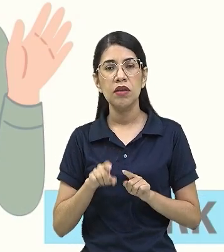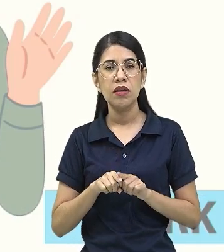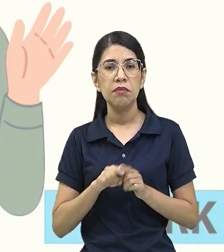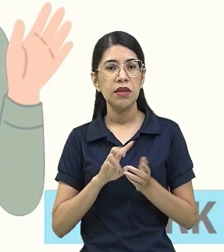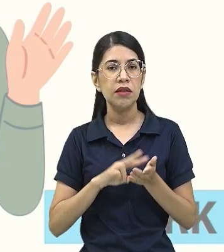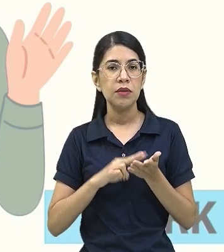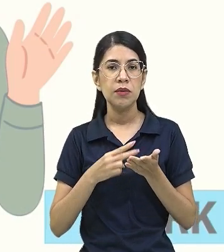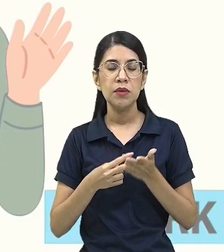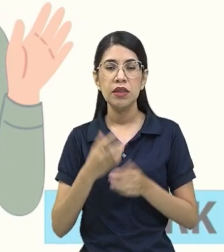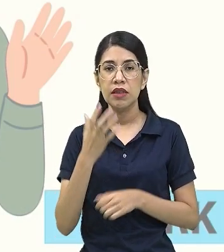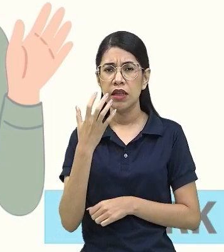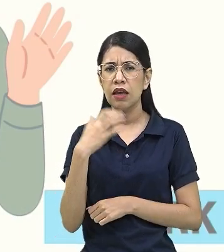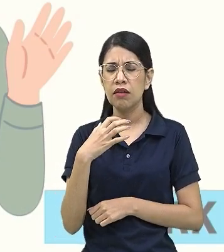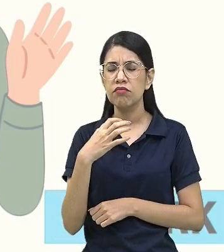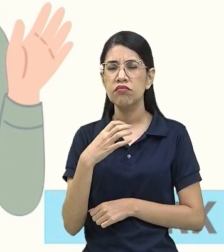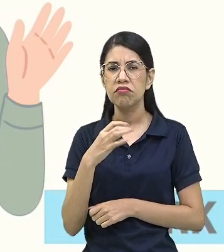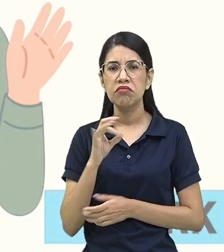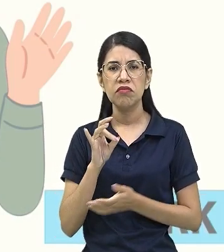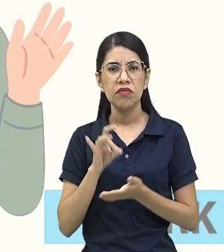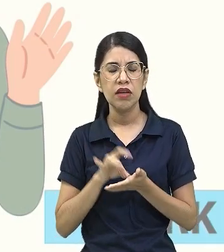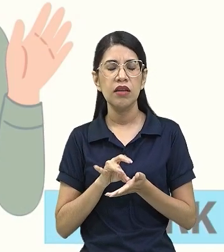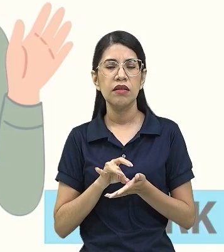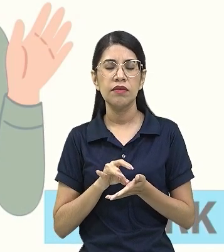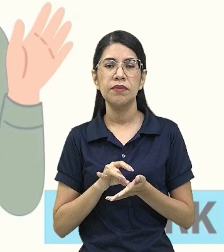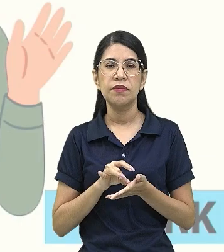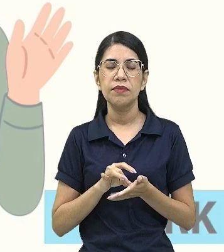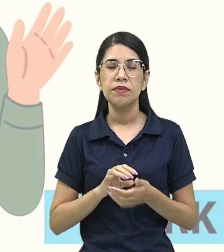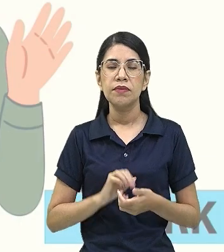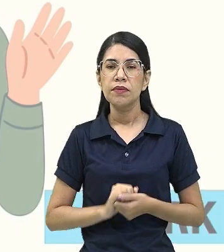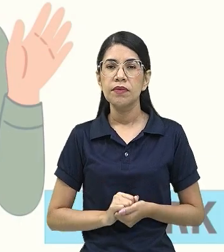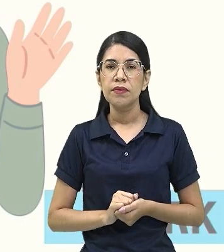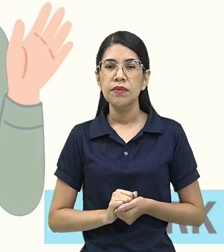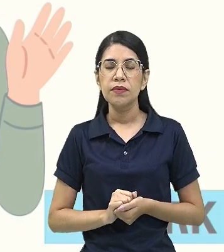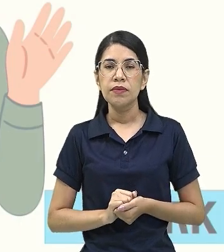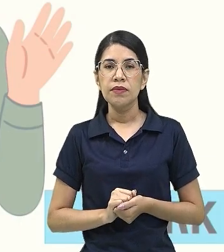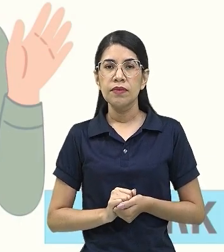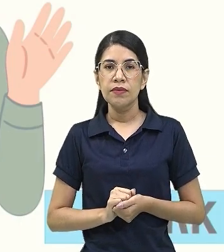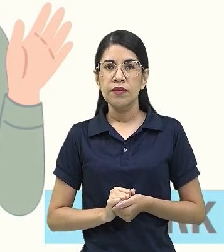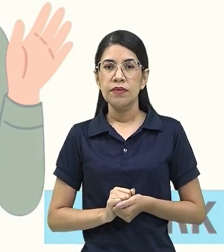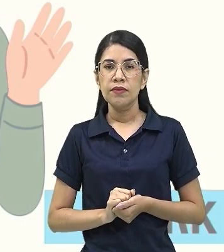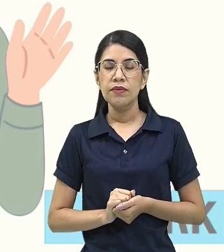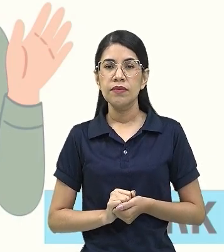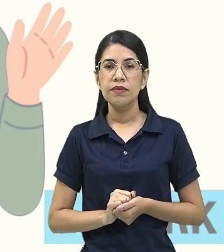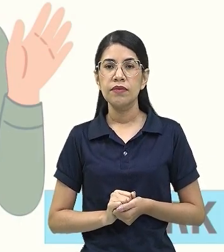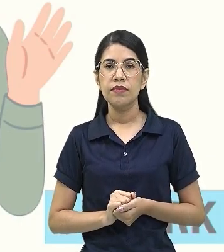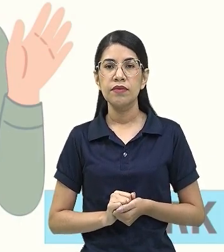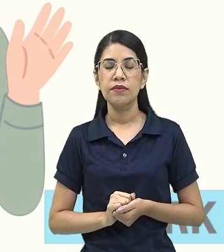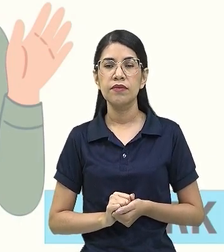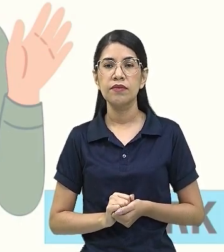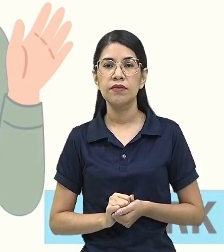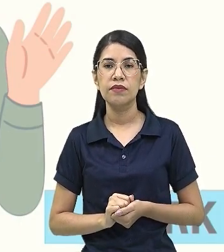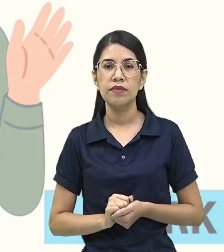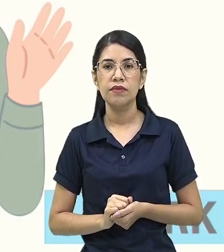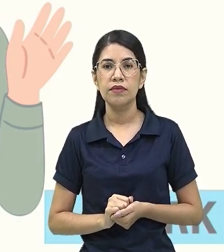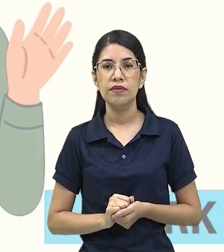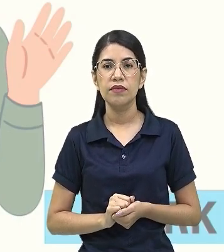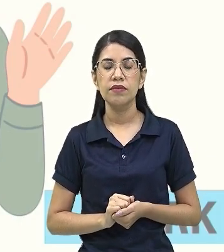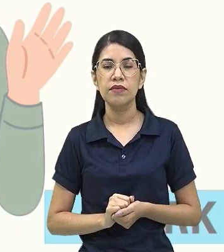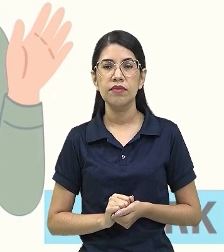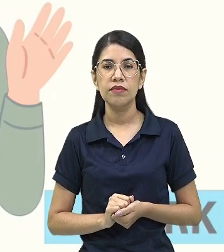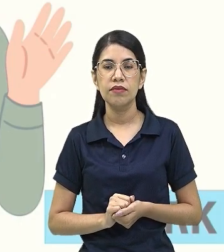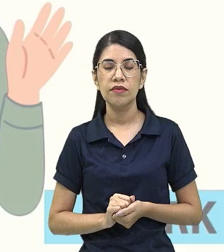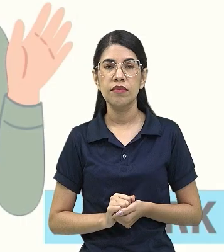really como sério? Realmente? Então, aqui, ó. Aí ele responde, the weather was so nice.